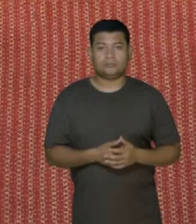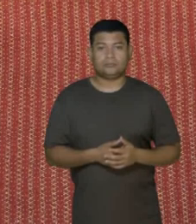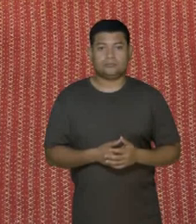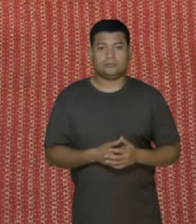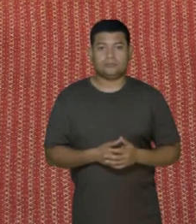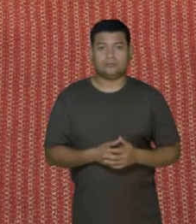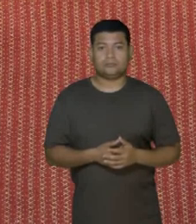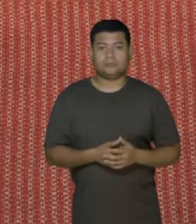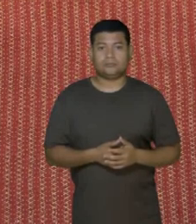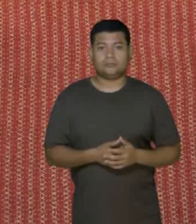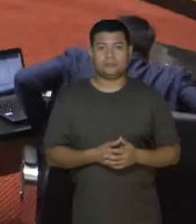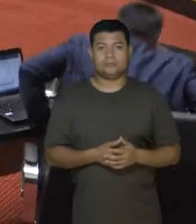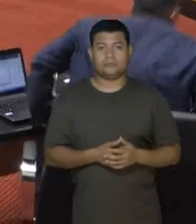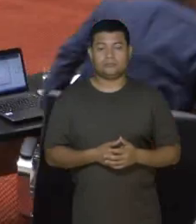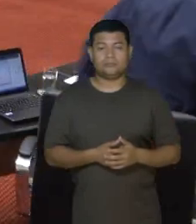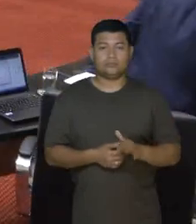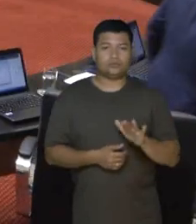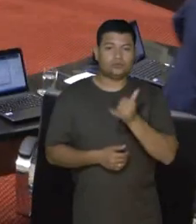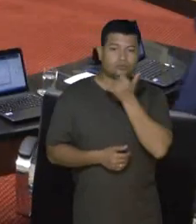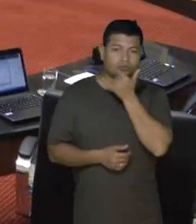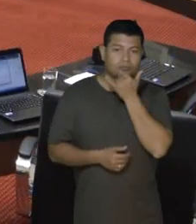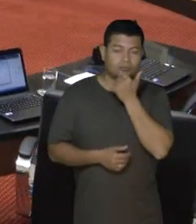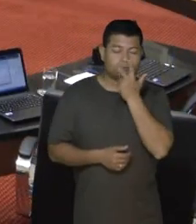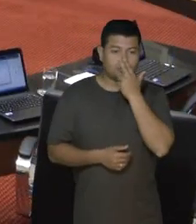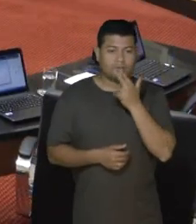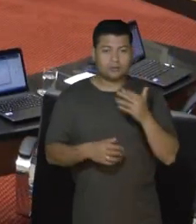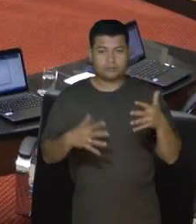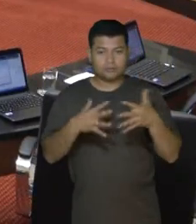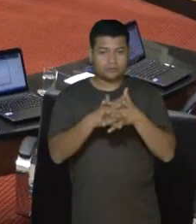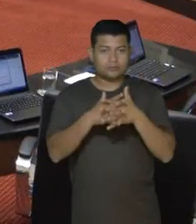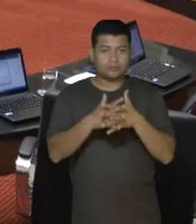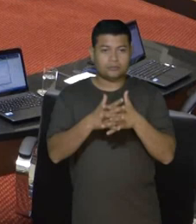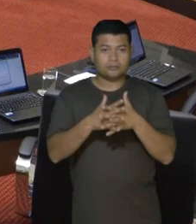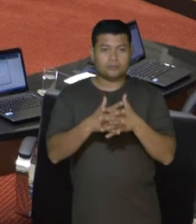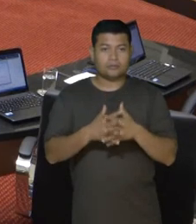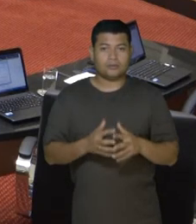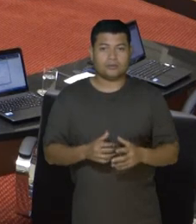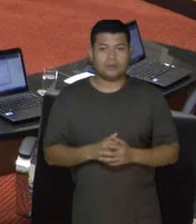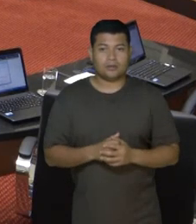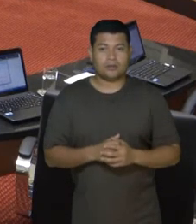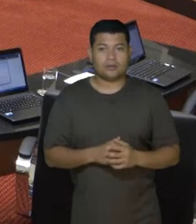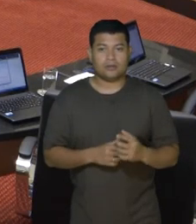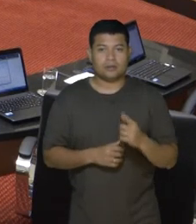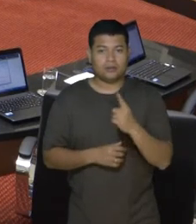Esse é o 1333. É o 1333. É o projeto